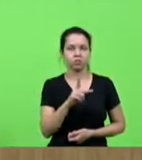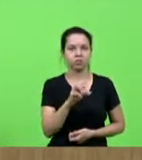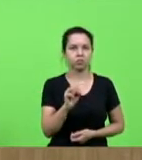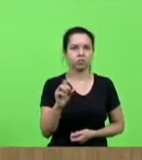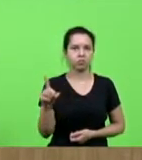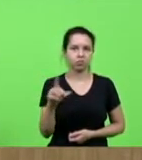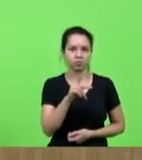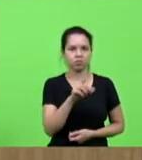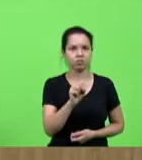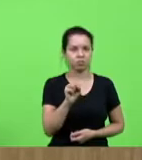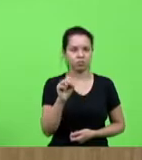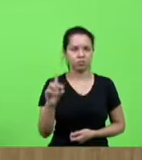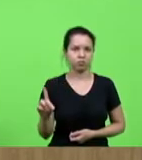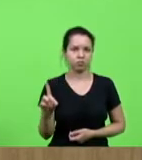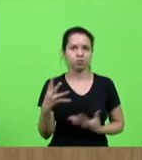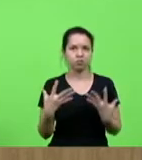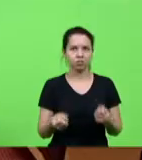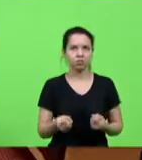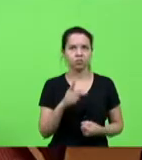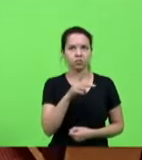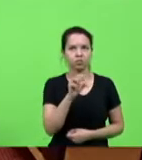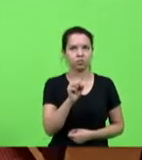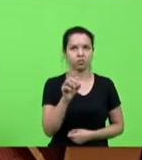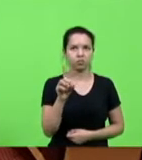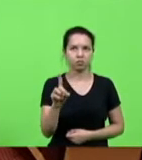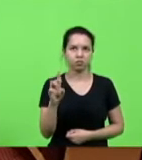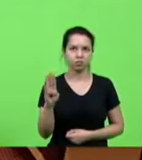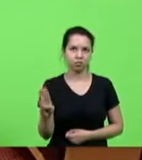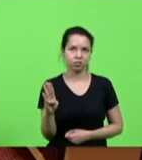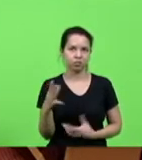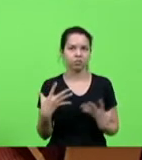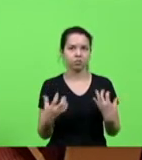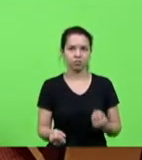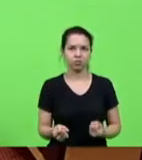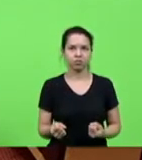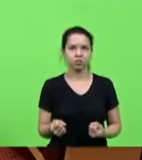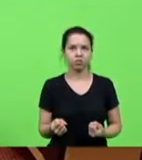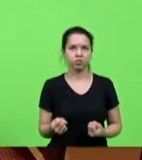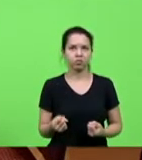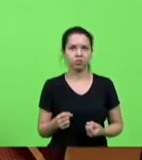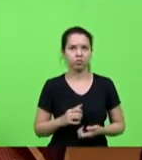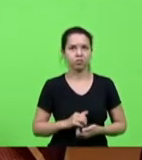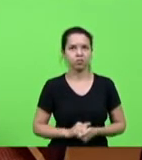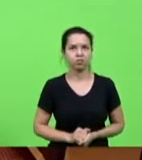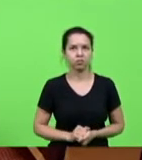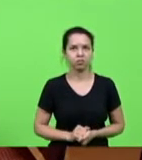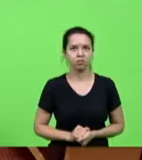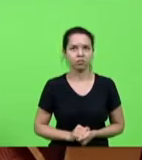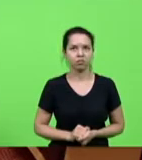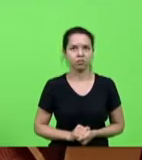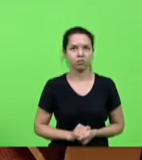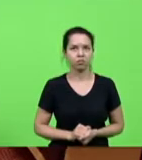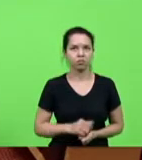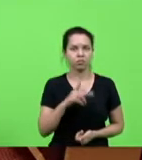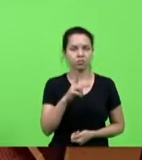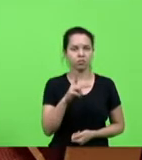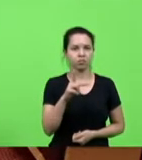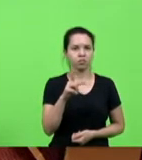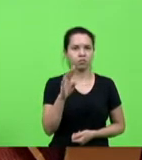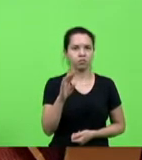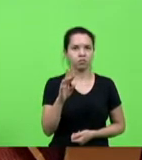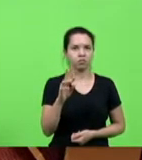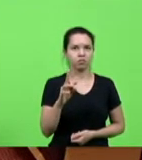de acordo. PSDB de acordo, senhor presidente. PSDB de acordo. PDT de acordo.